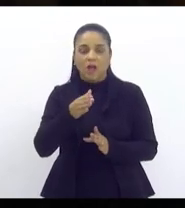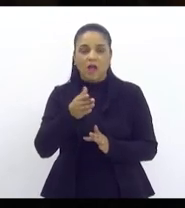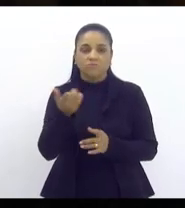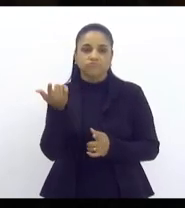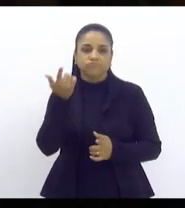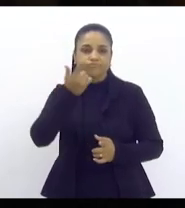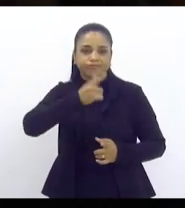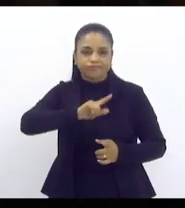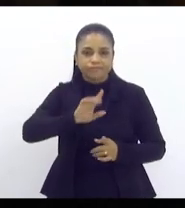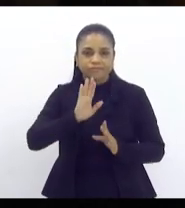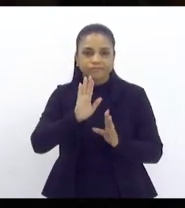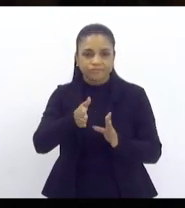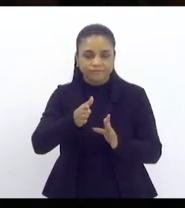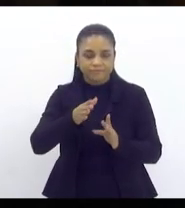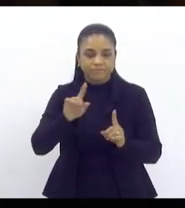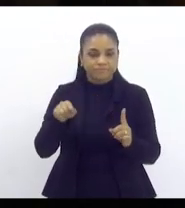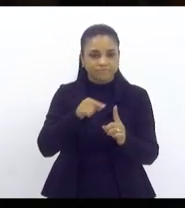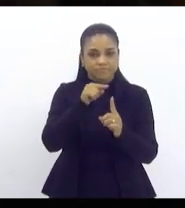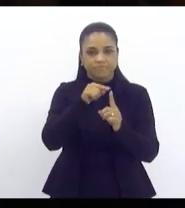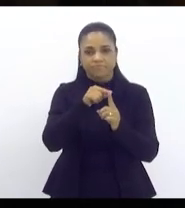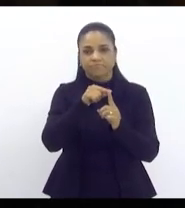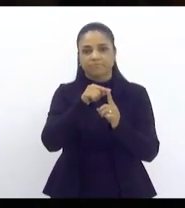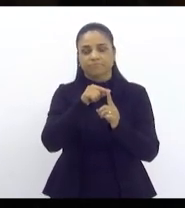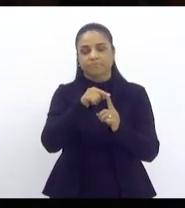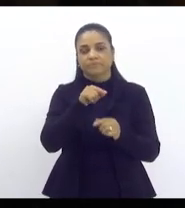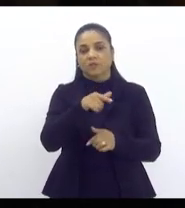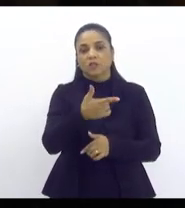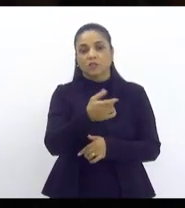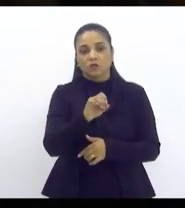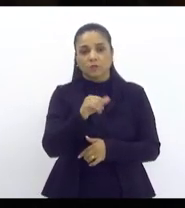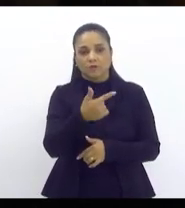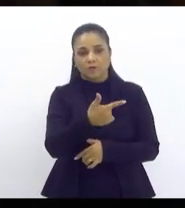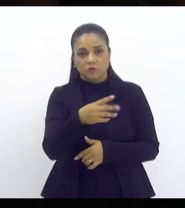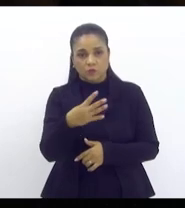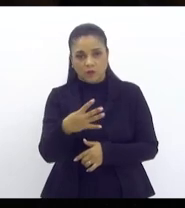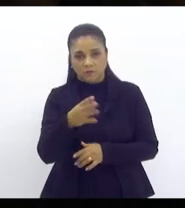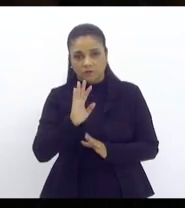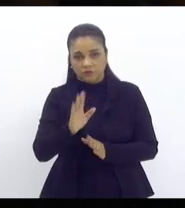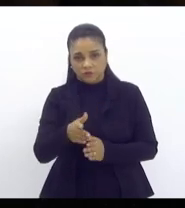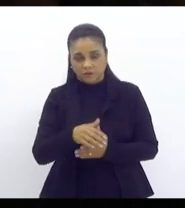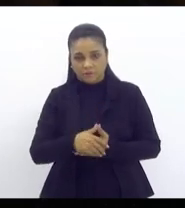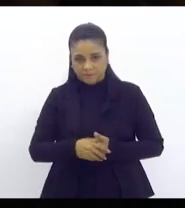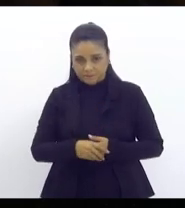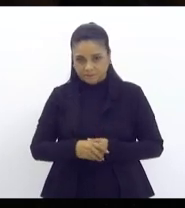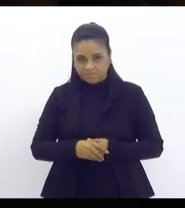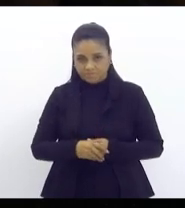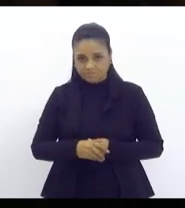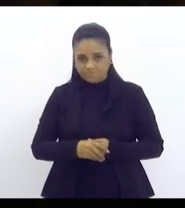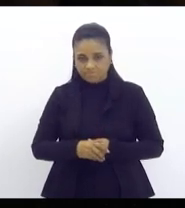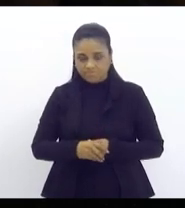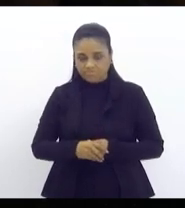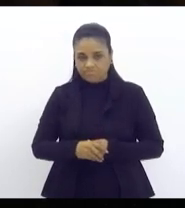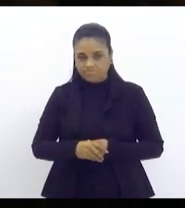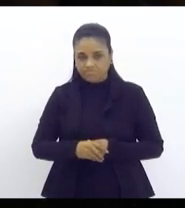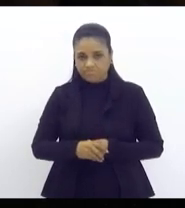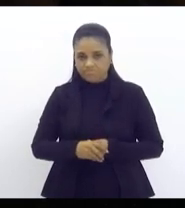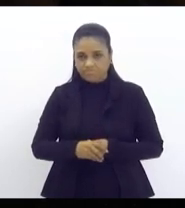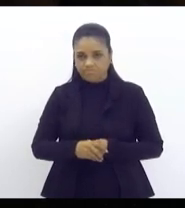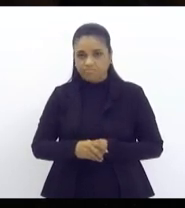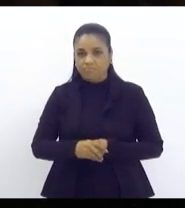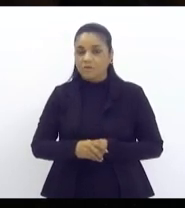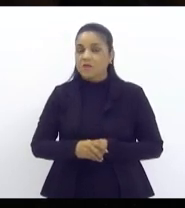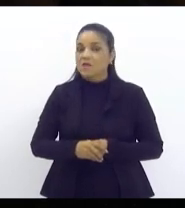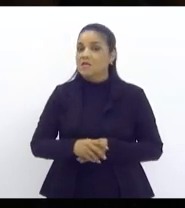2024, déficit previsto. Este assunto